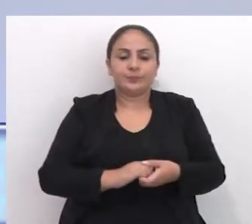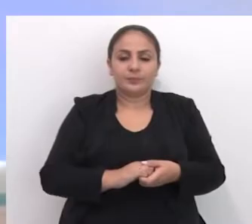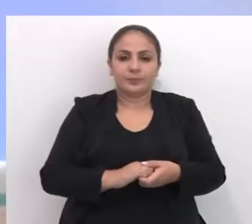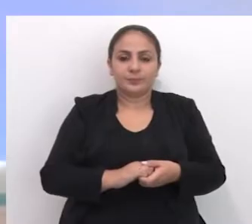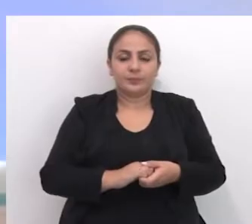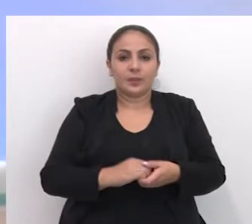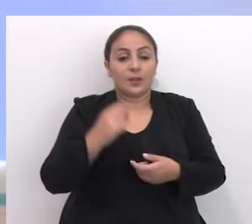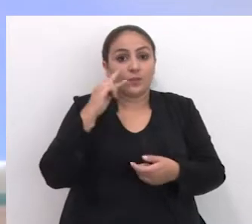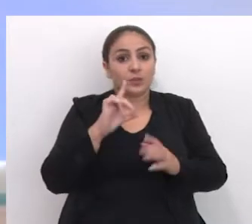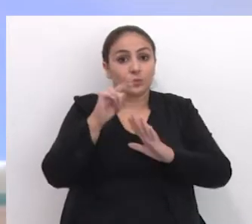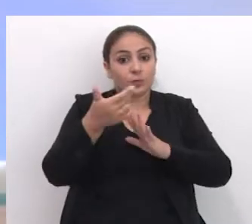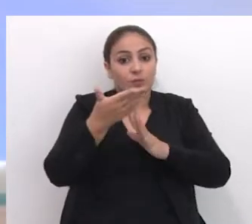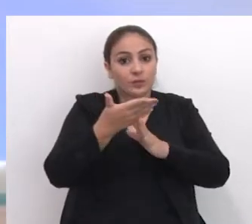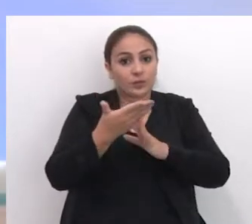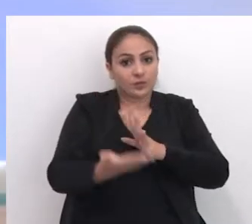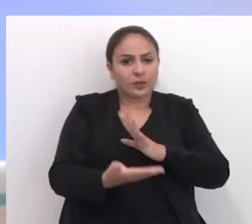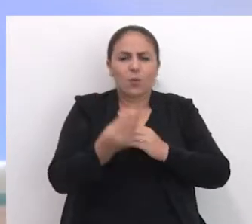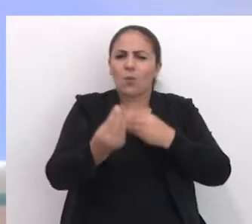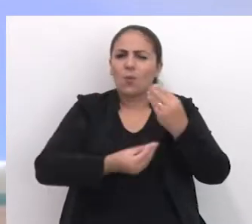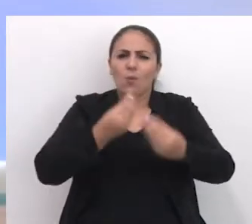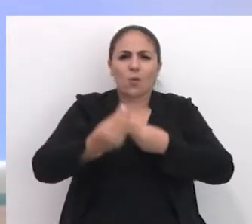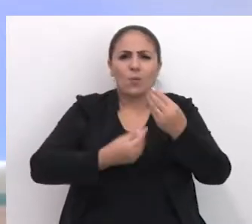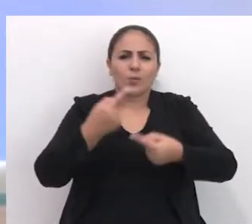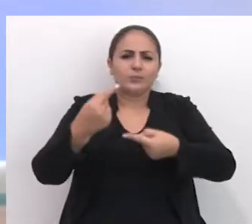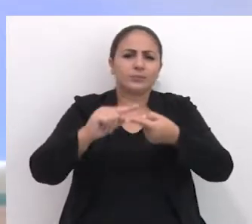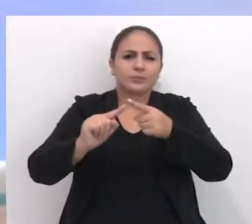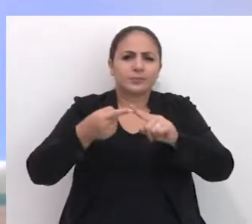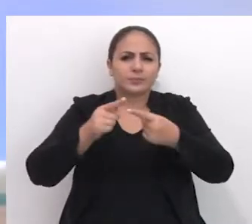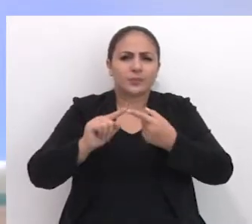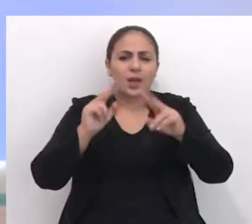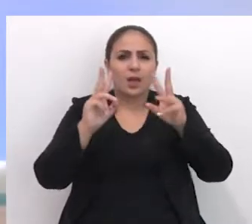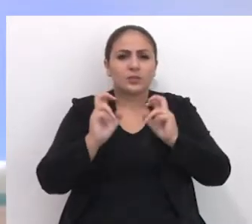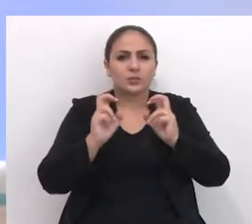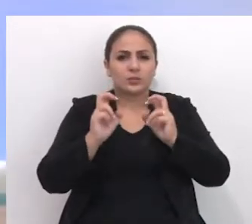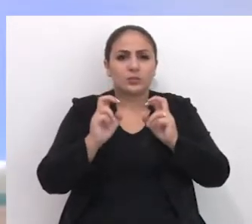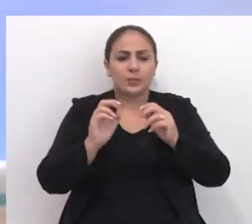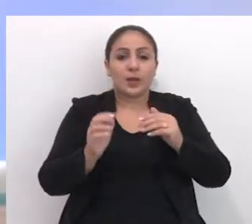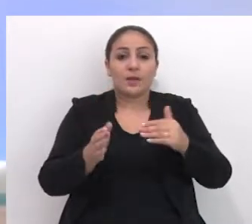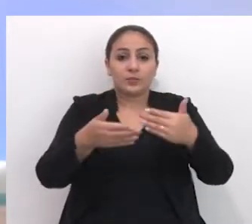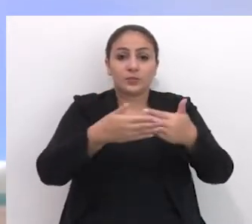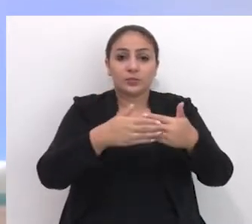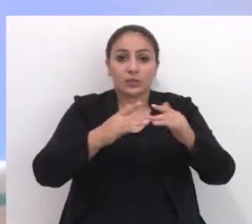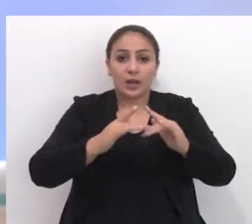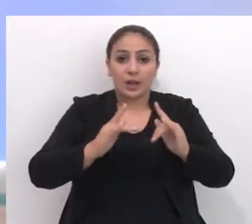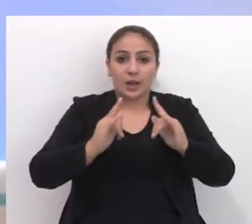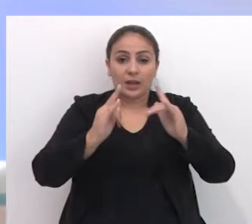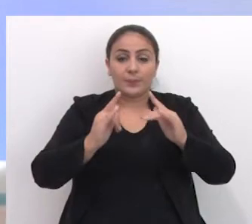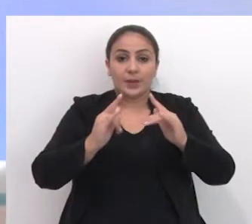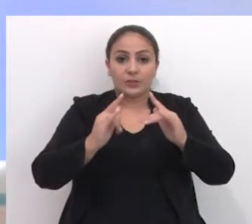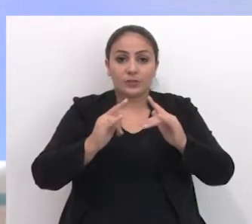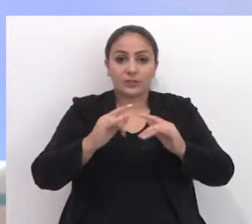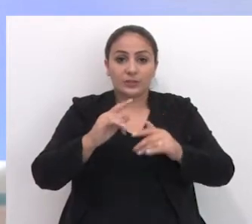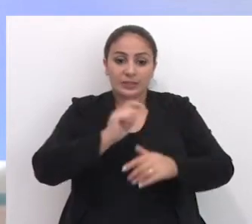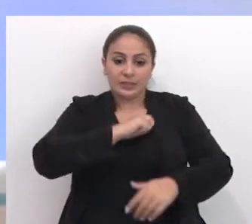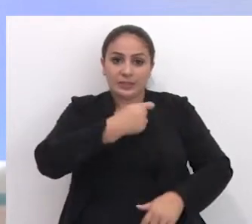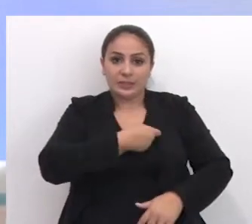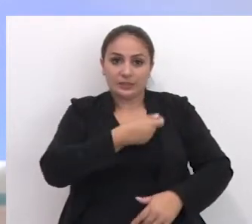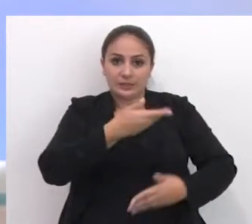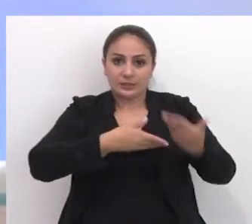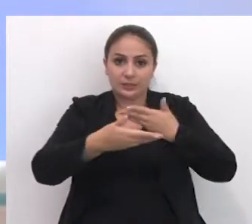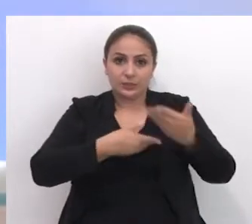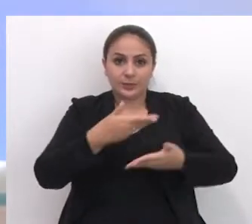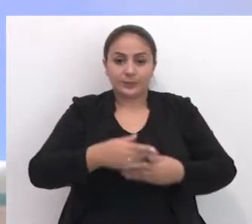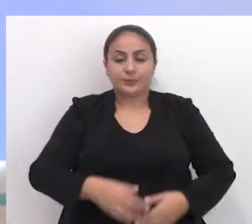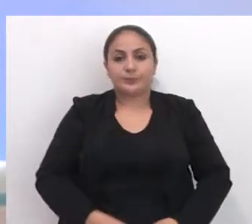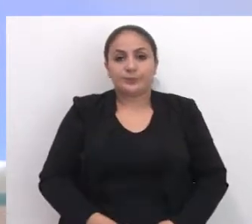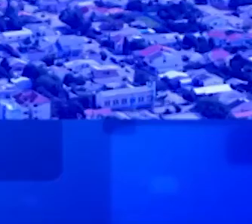3311-4222. E veja no próximo bloco como foi o debate sobre a interdição da Delegacia de Pronto Atendimento. Nós